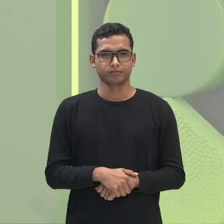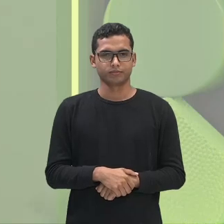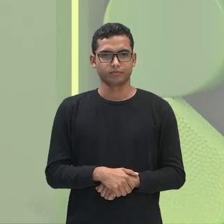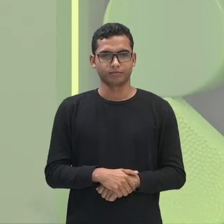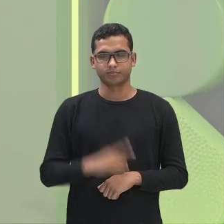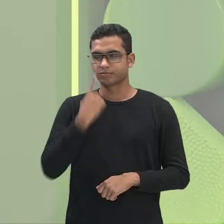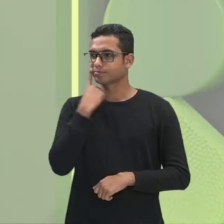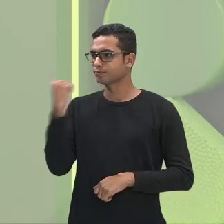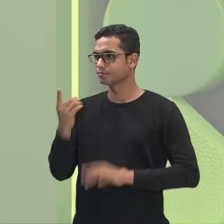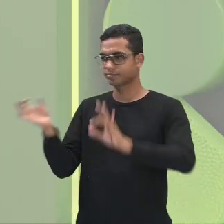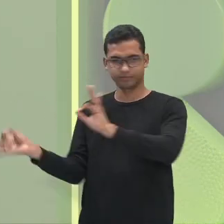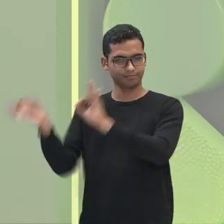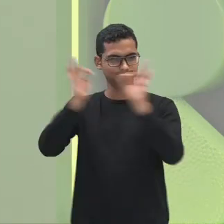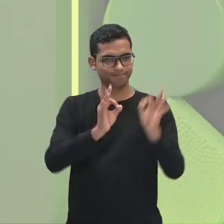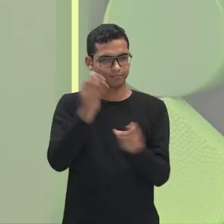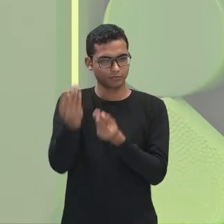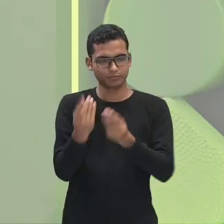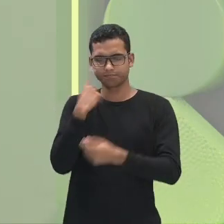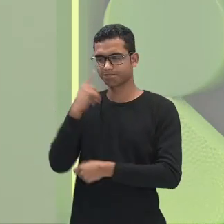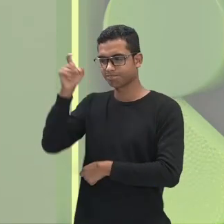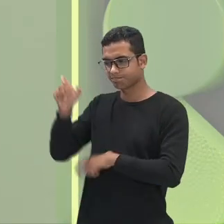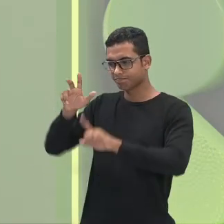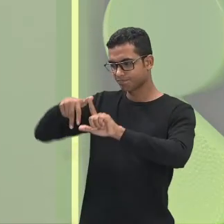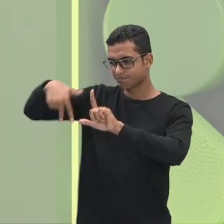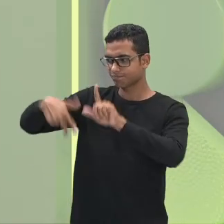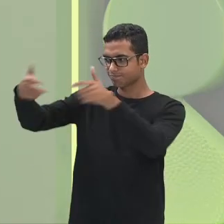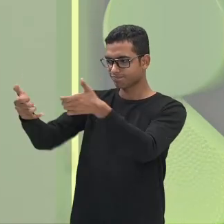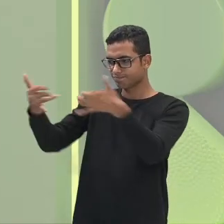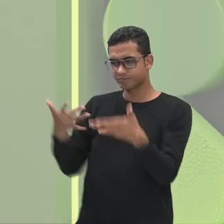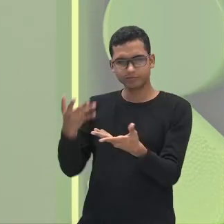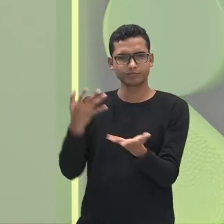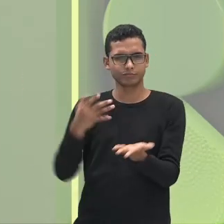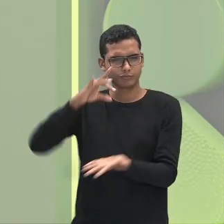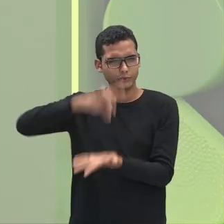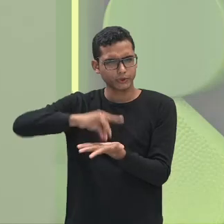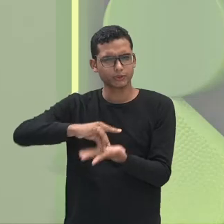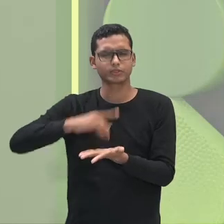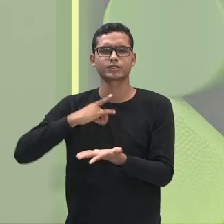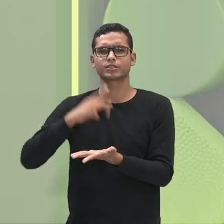Viram aí como a Cecília trouxe